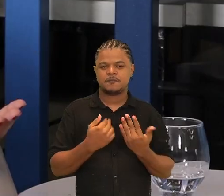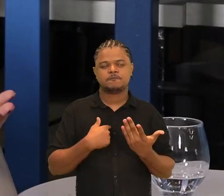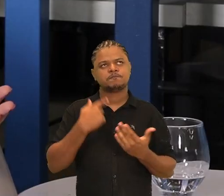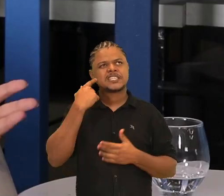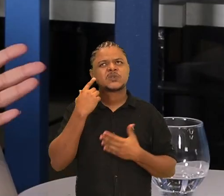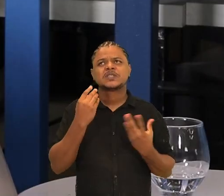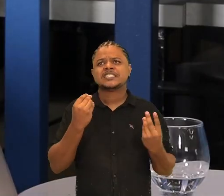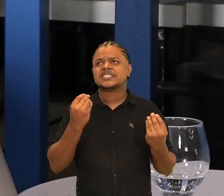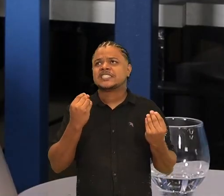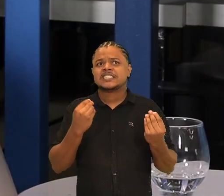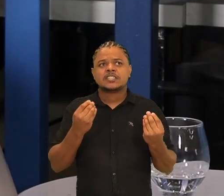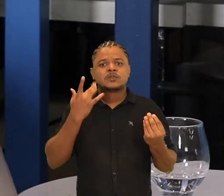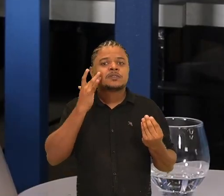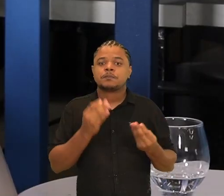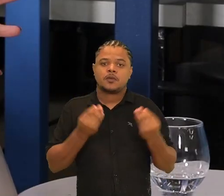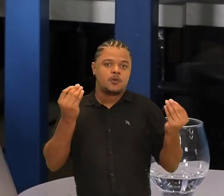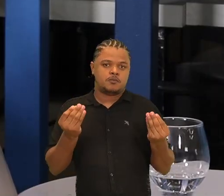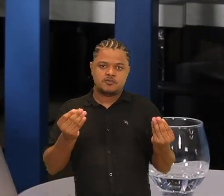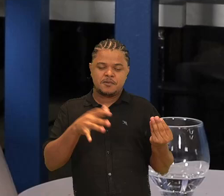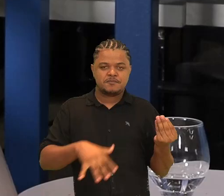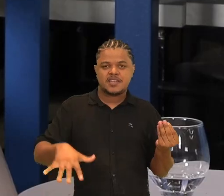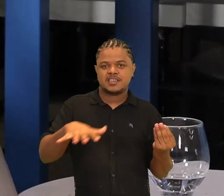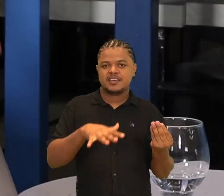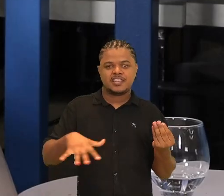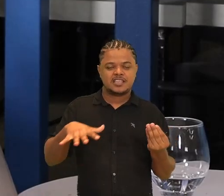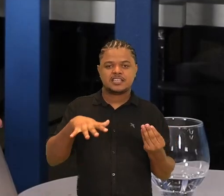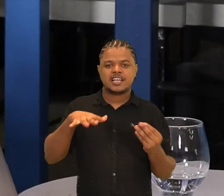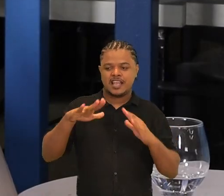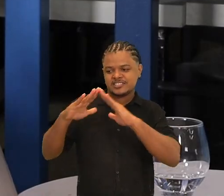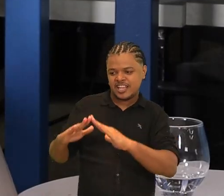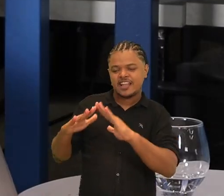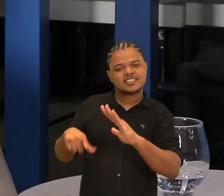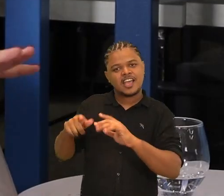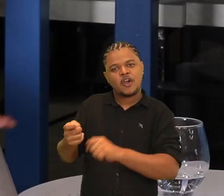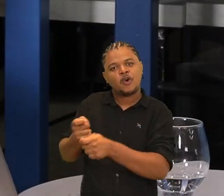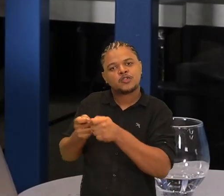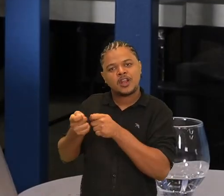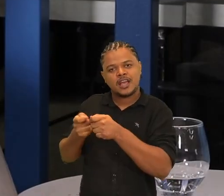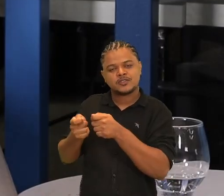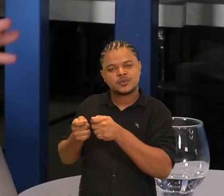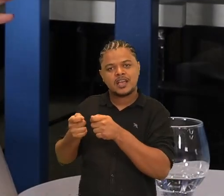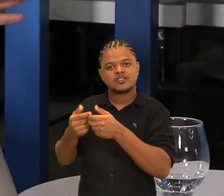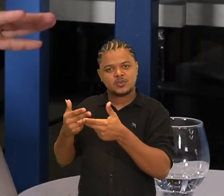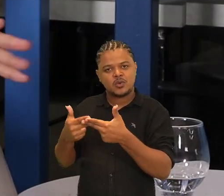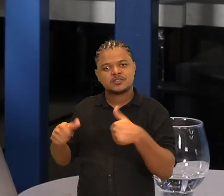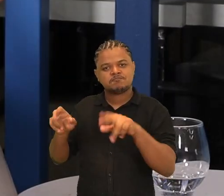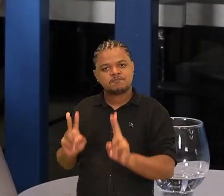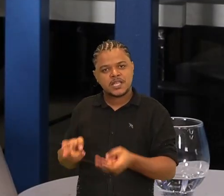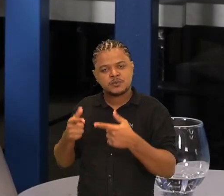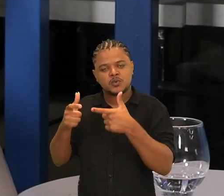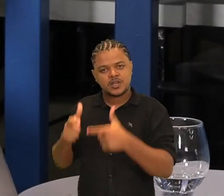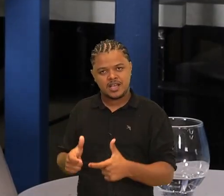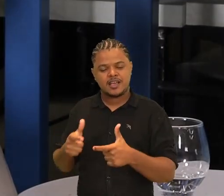ser, porque, né, aquele ambiente de casa ali é controlável, digamos assim. As coisas estão no mesmo lugar, até